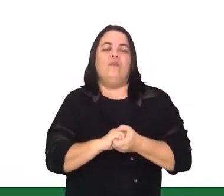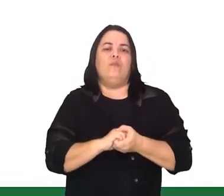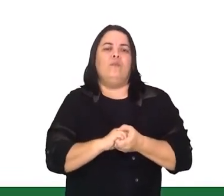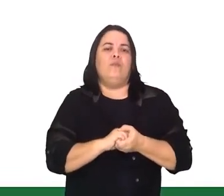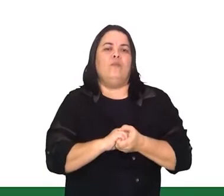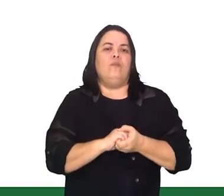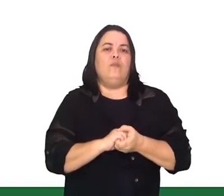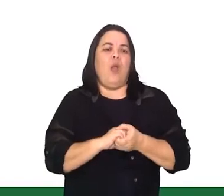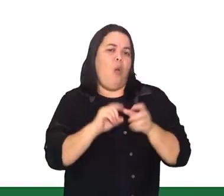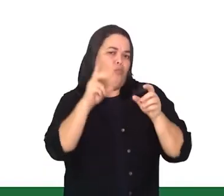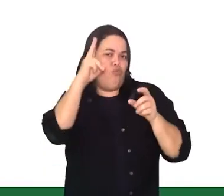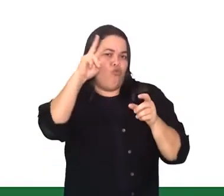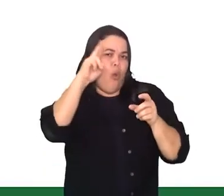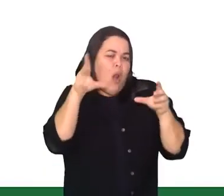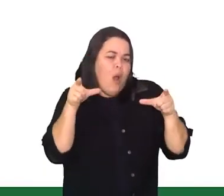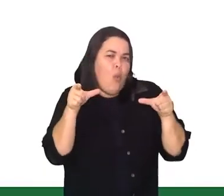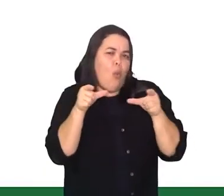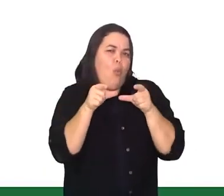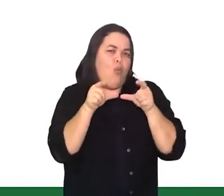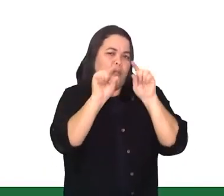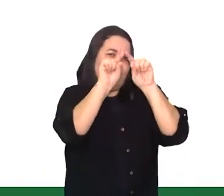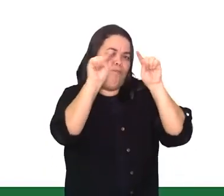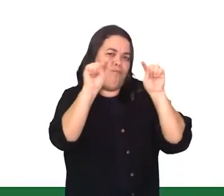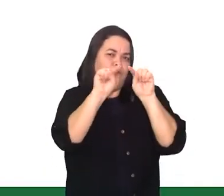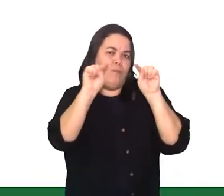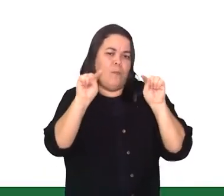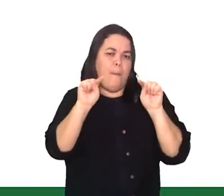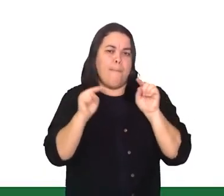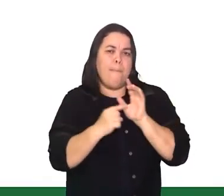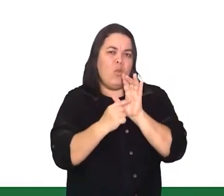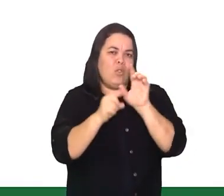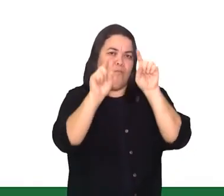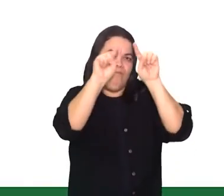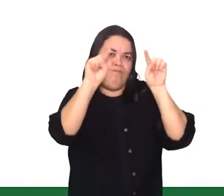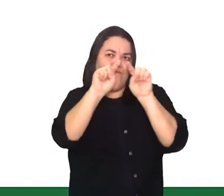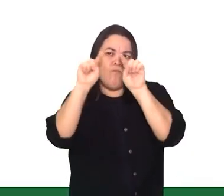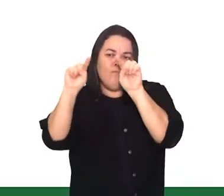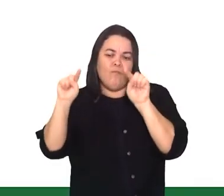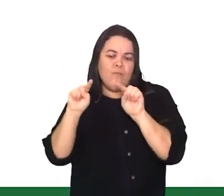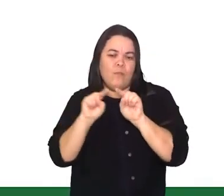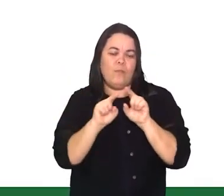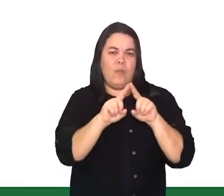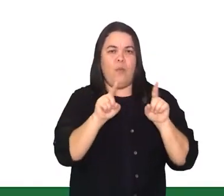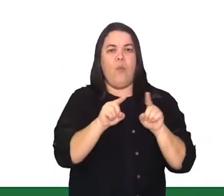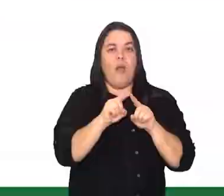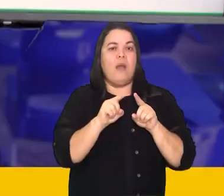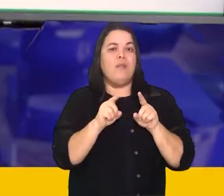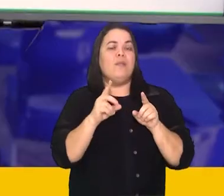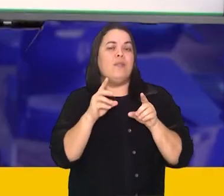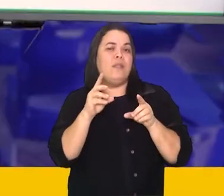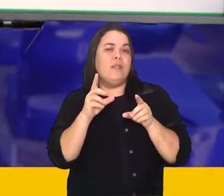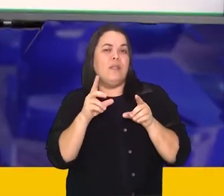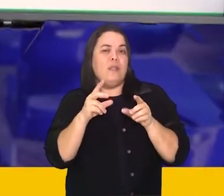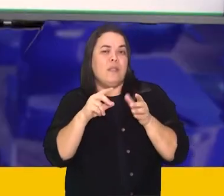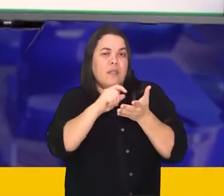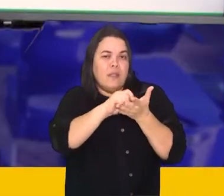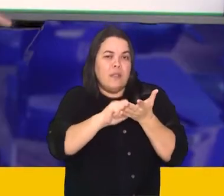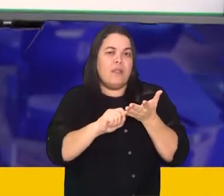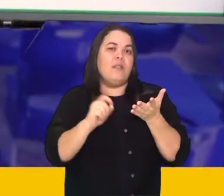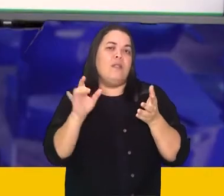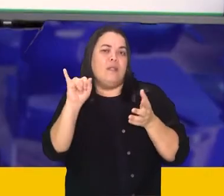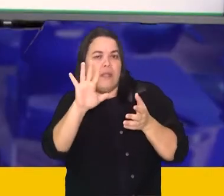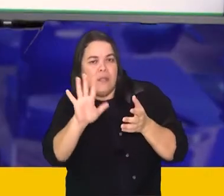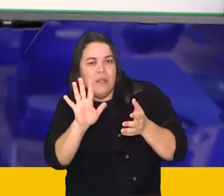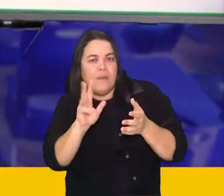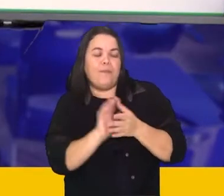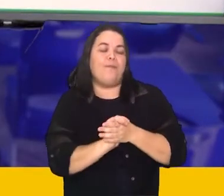significando uma história curta, uma narrativa curta apresentada em quadros, mesclando a linguagem verbal e não verbal. Na